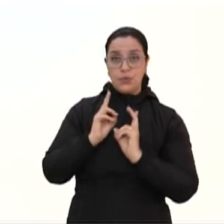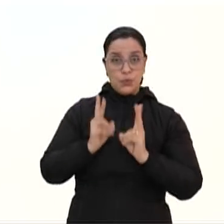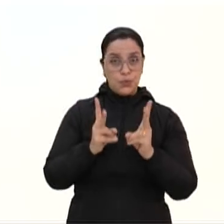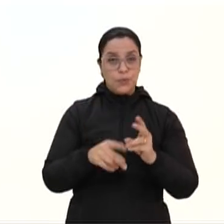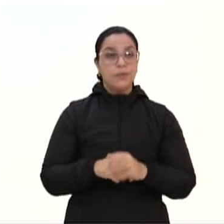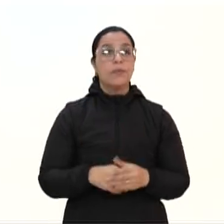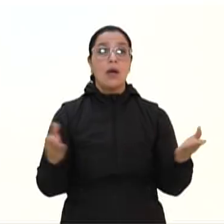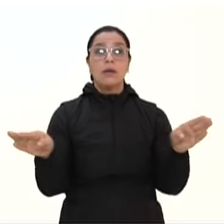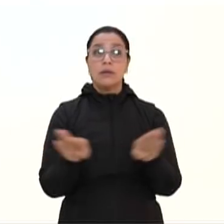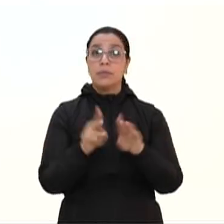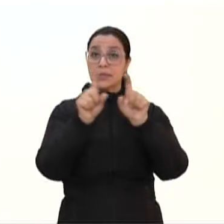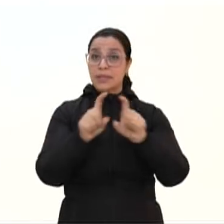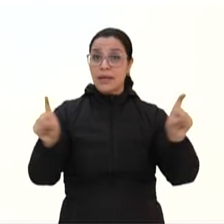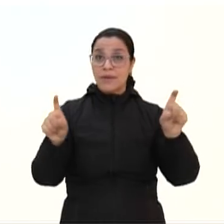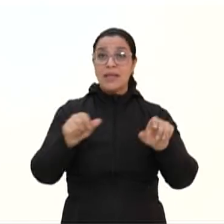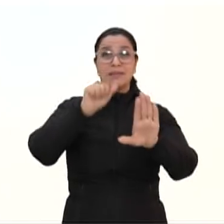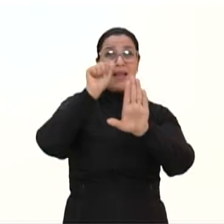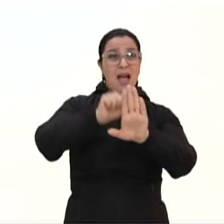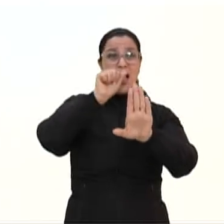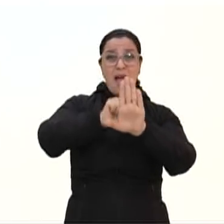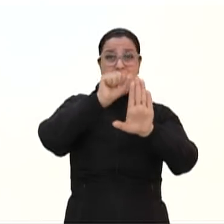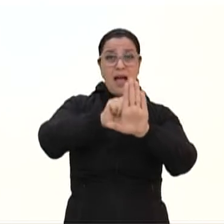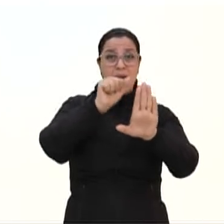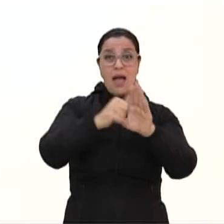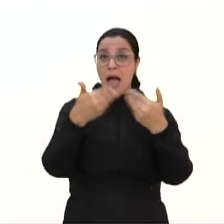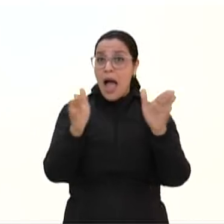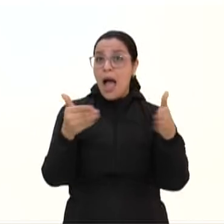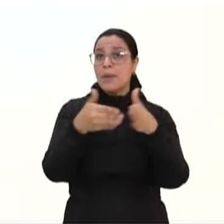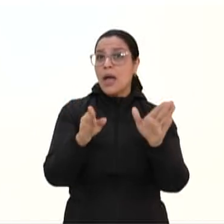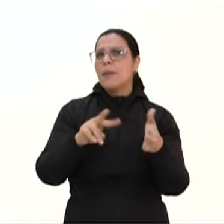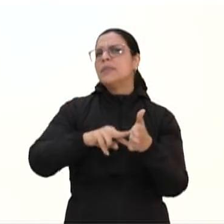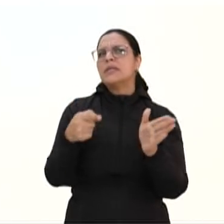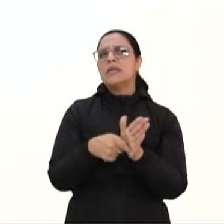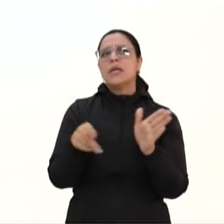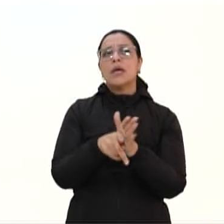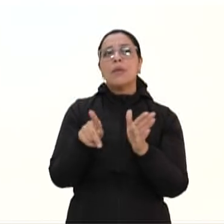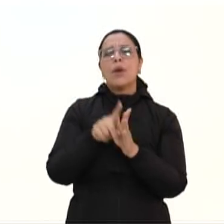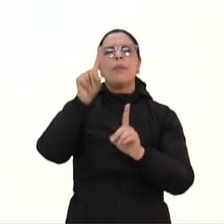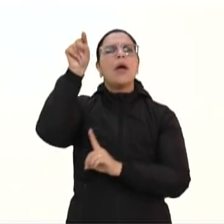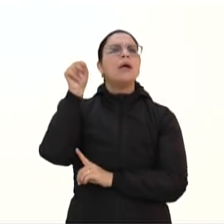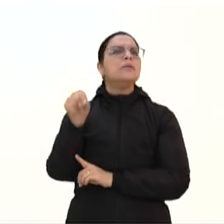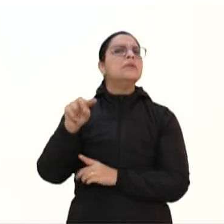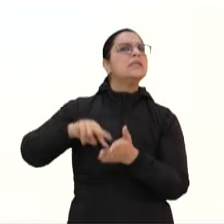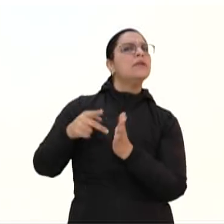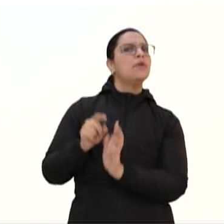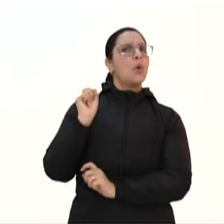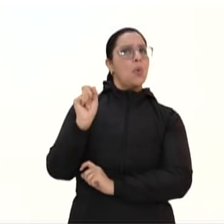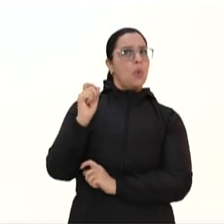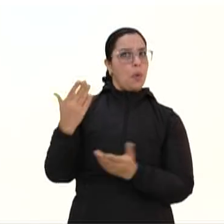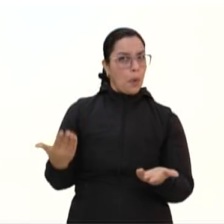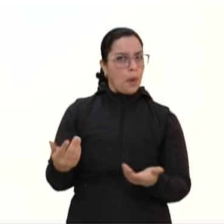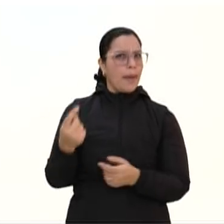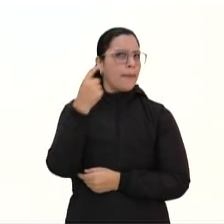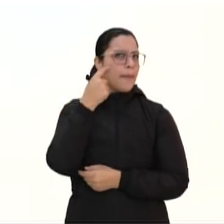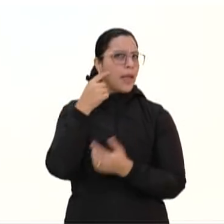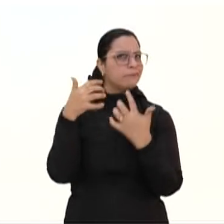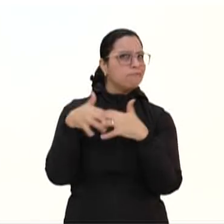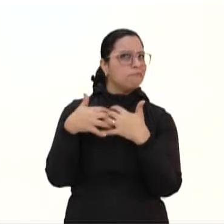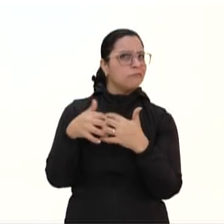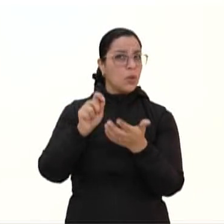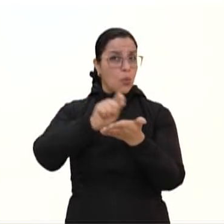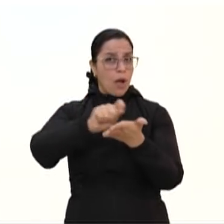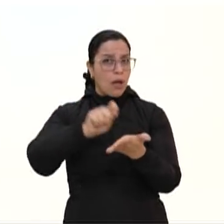térreo, pôs-se a bater aflita. Abre, abre aí! Temos aqui essa marcação e temos aqui uma